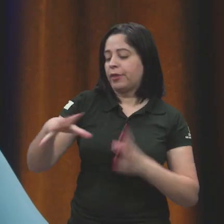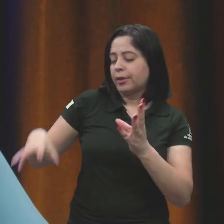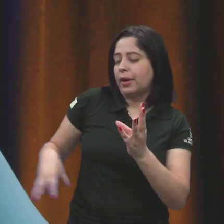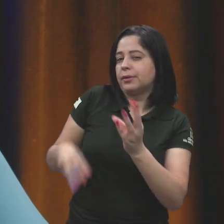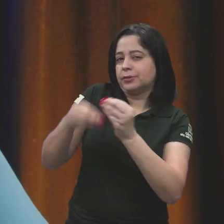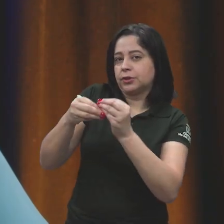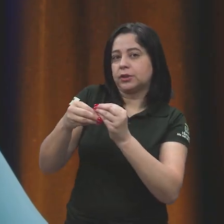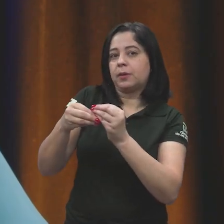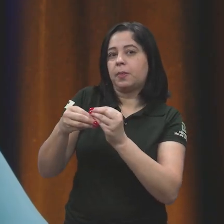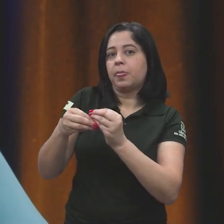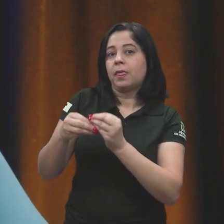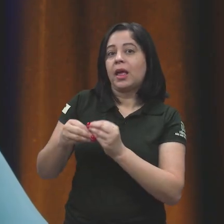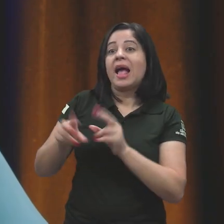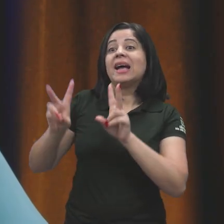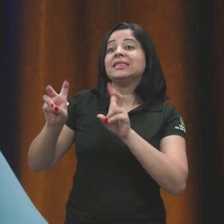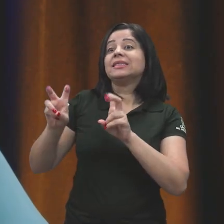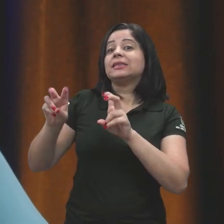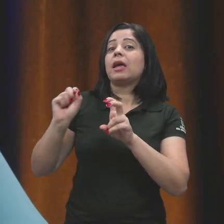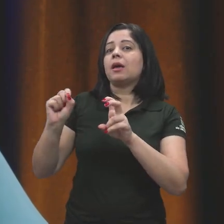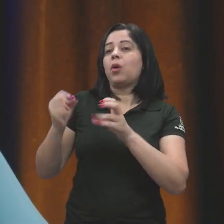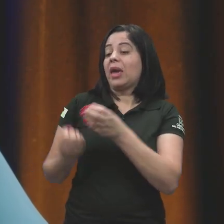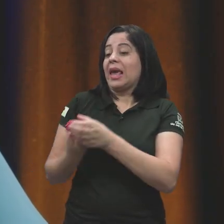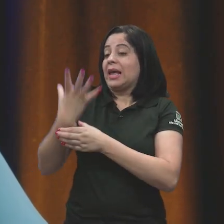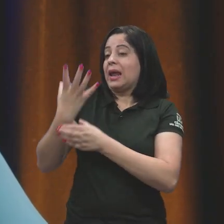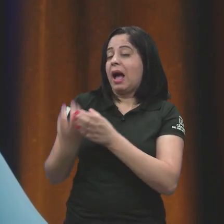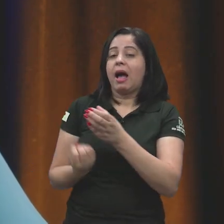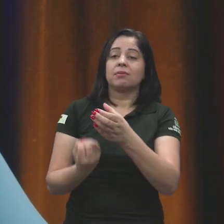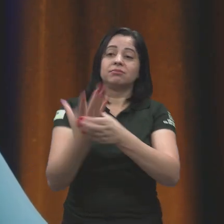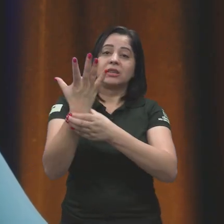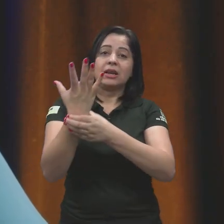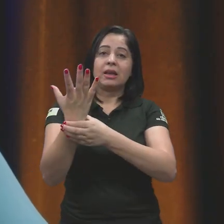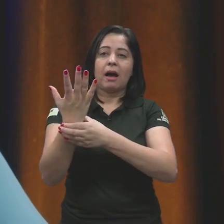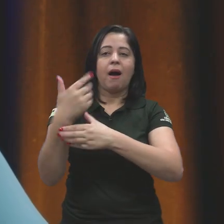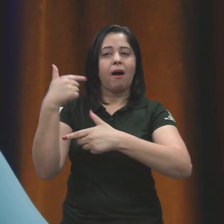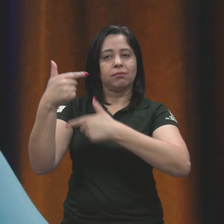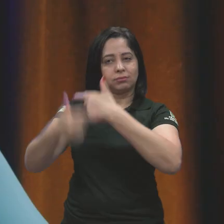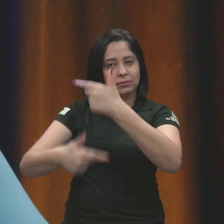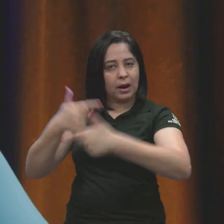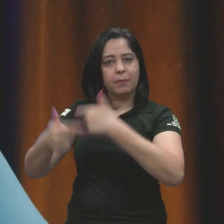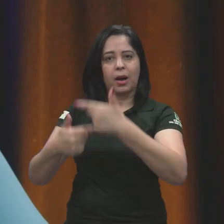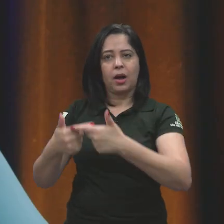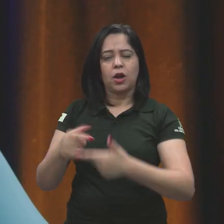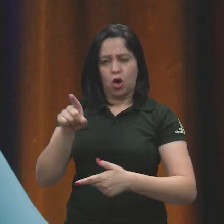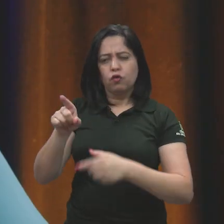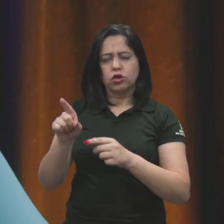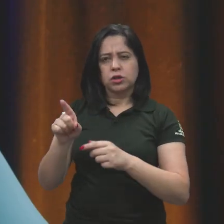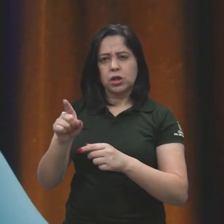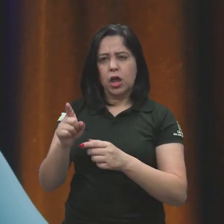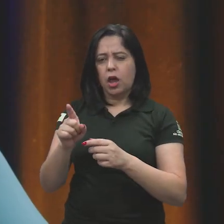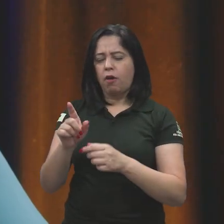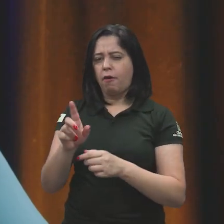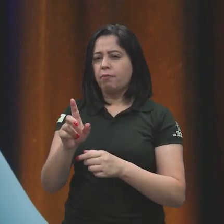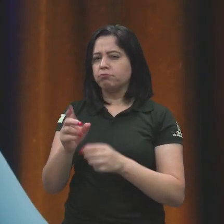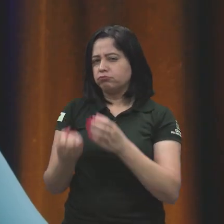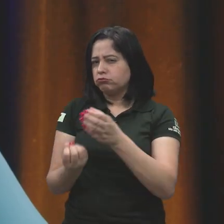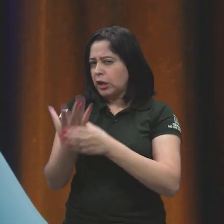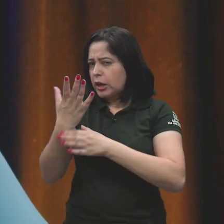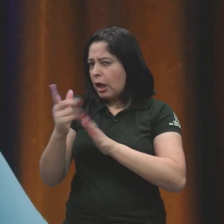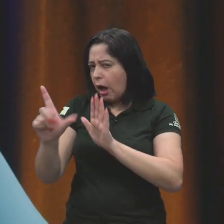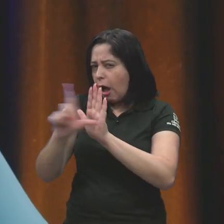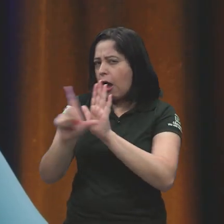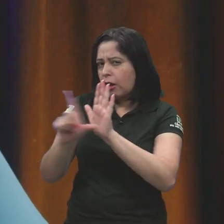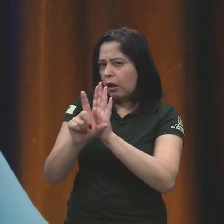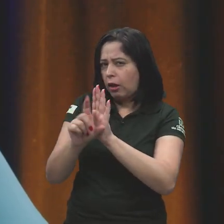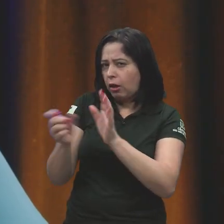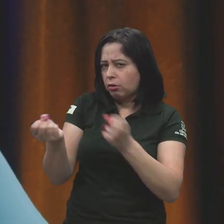sobre isso para a gente falar sobre geração de emprego. Se você tem pretende aplicar alguma lei ou algo